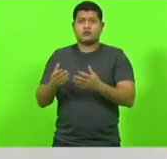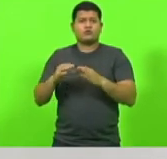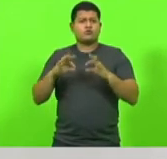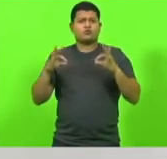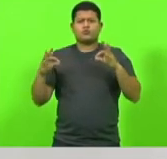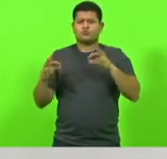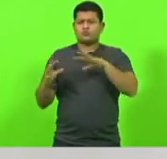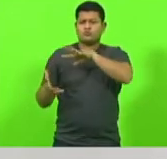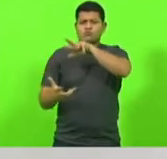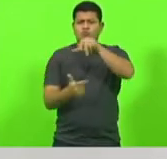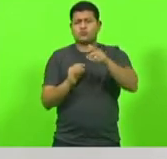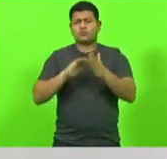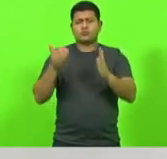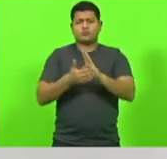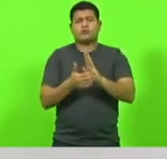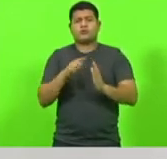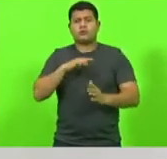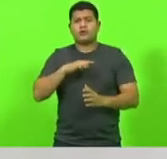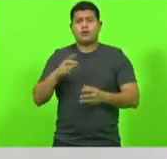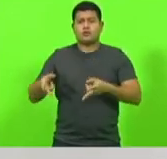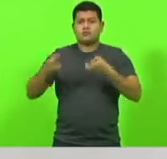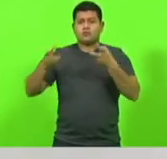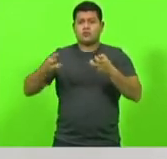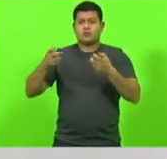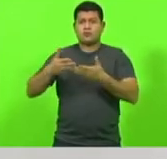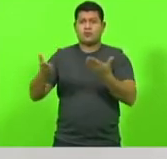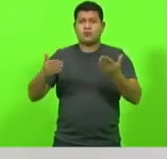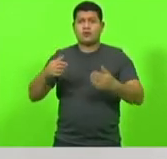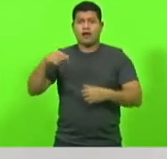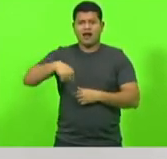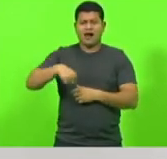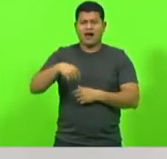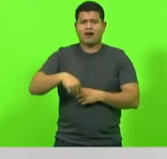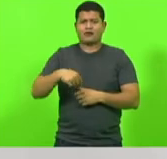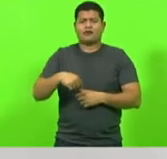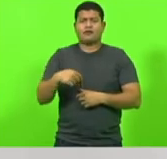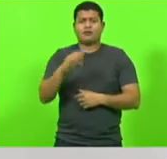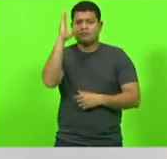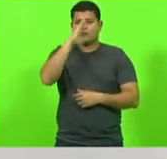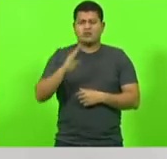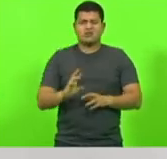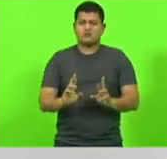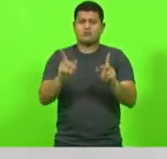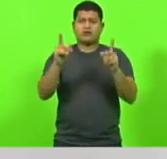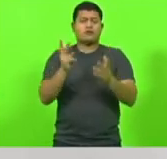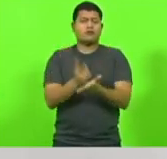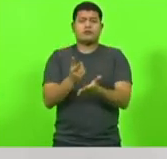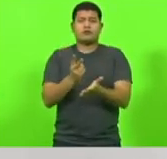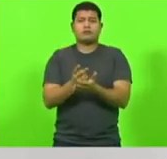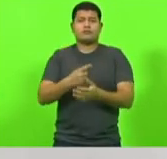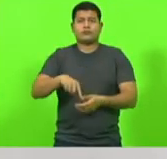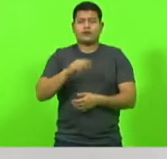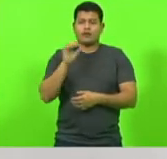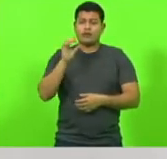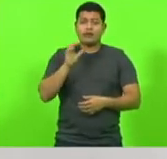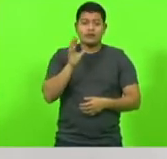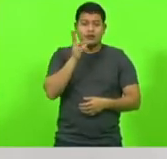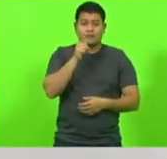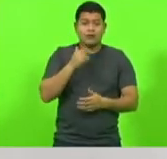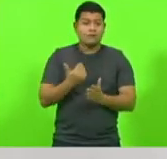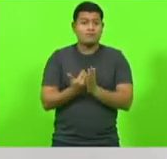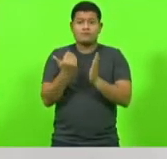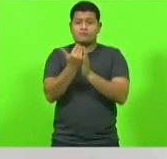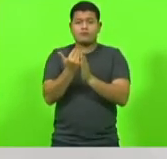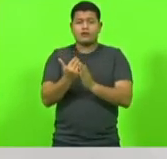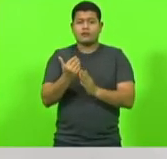inteiro já sabe disso. O Brasil que não. O Brasil que é esse cemitério de ideias mortas, que aí a gente demora mais para saber das coisas. Mas o mundo